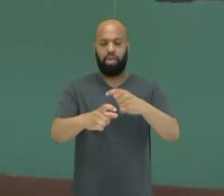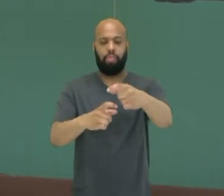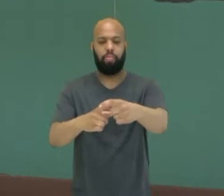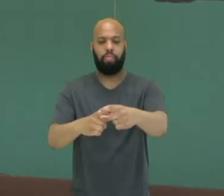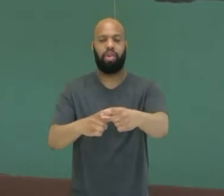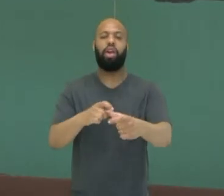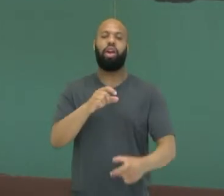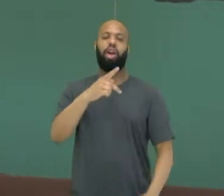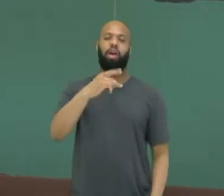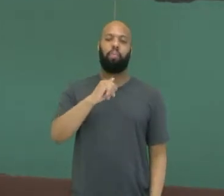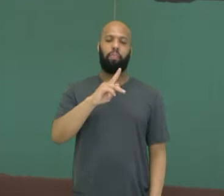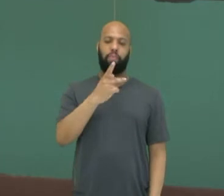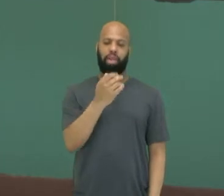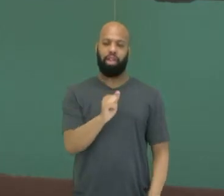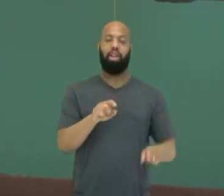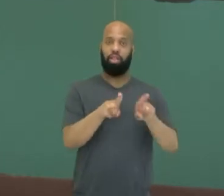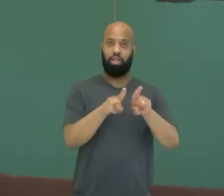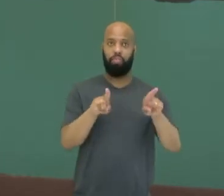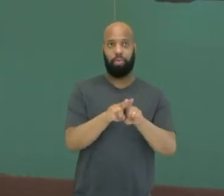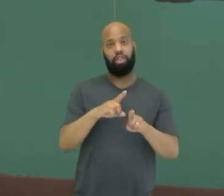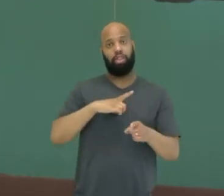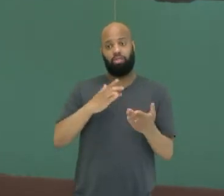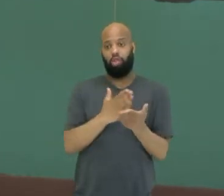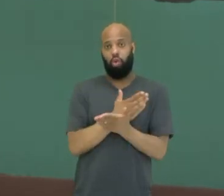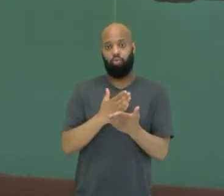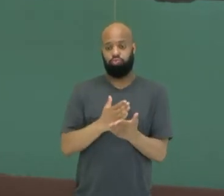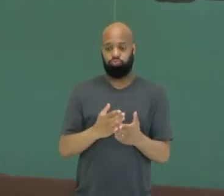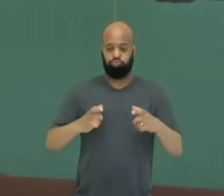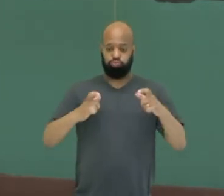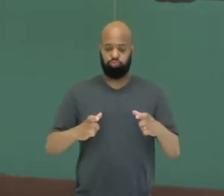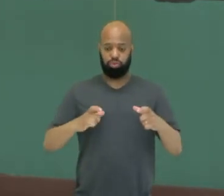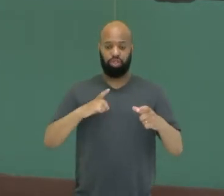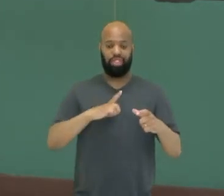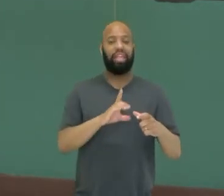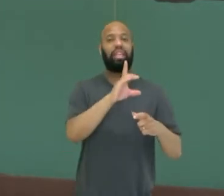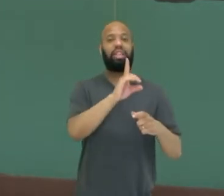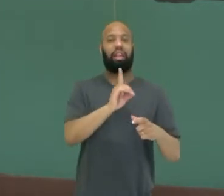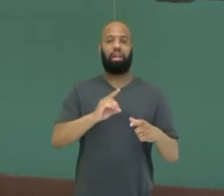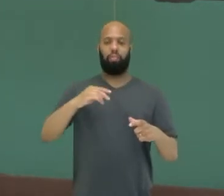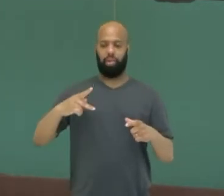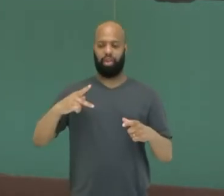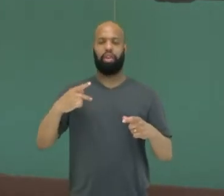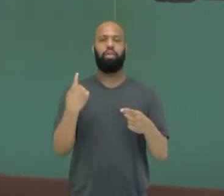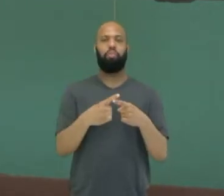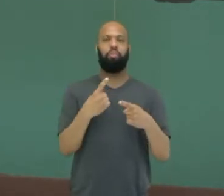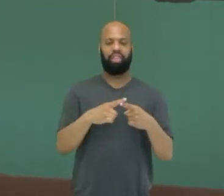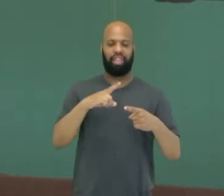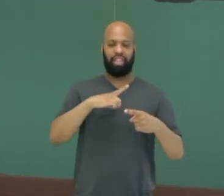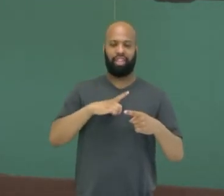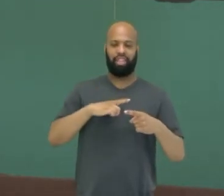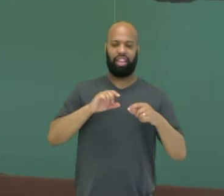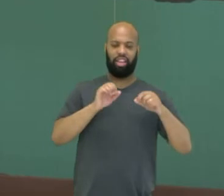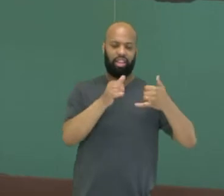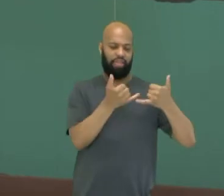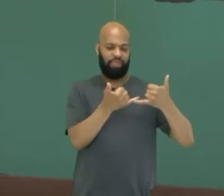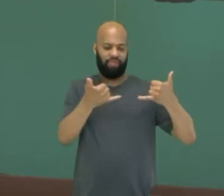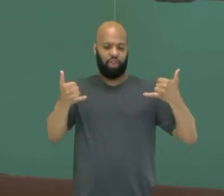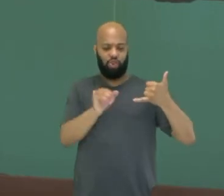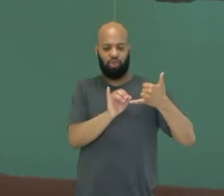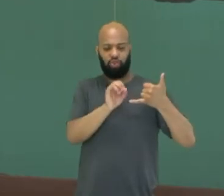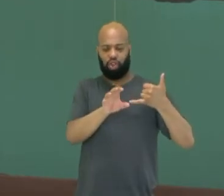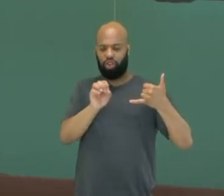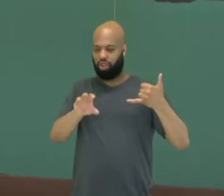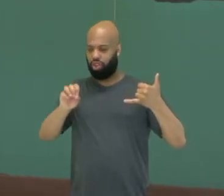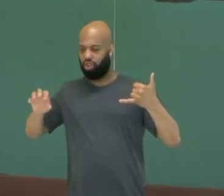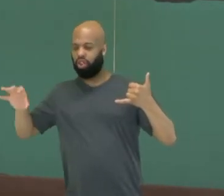de potencial elétrico. Então, para o funcionamento do pisca-pisca de Natal, nós temos uma fonte de tensão.